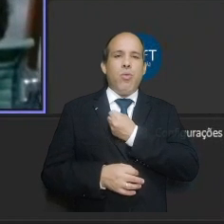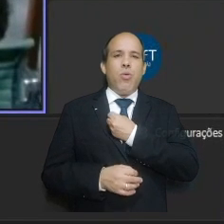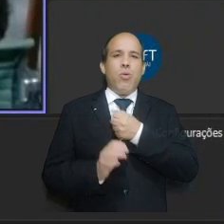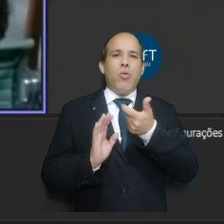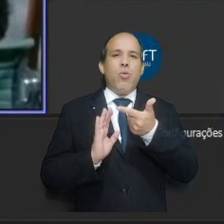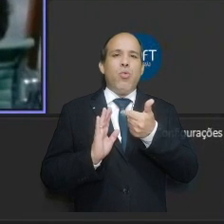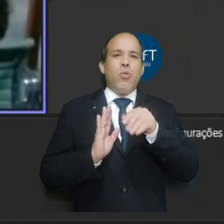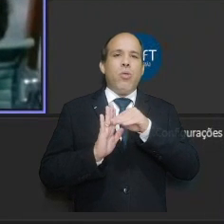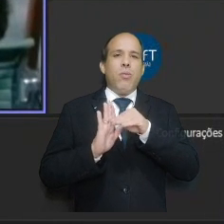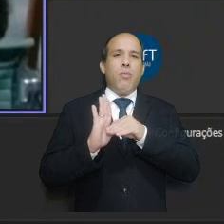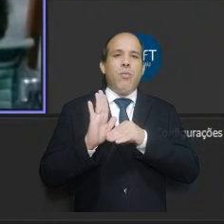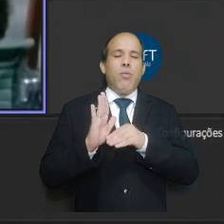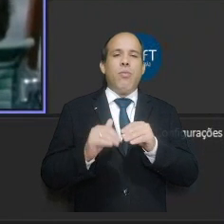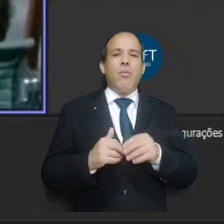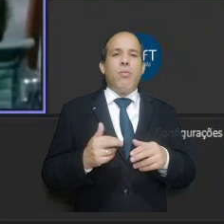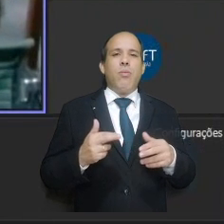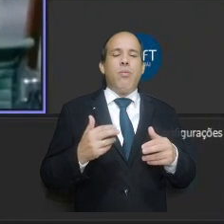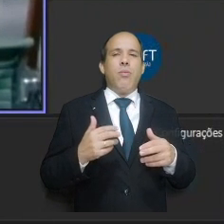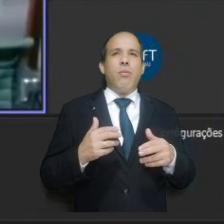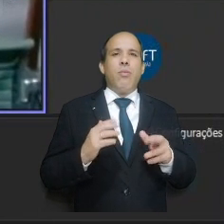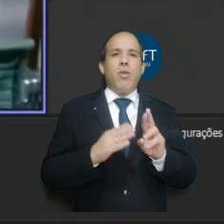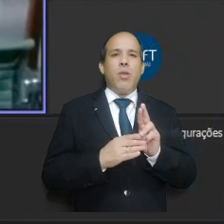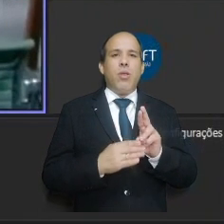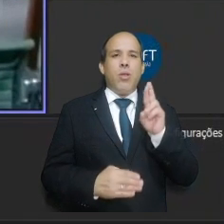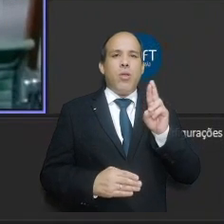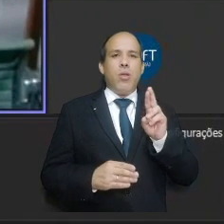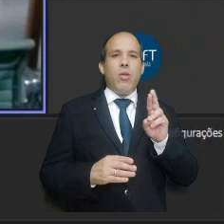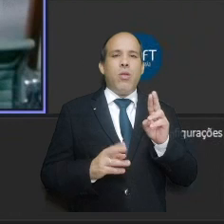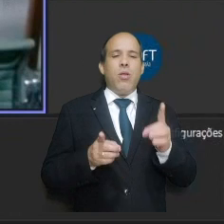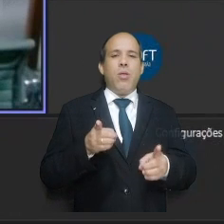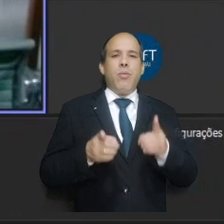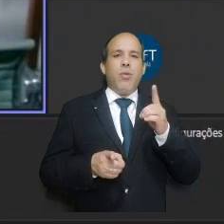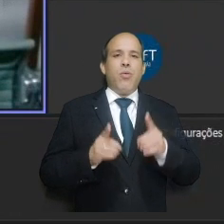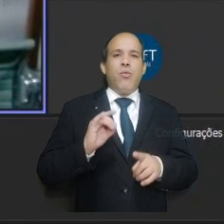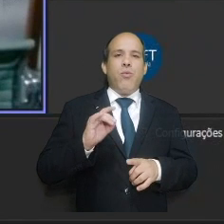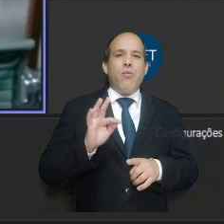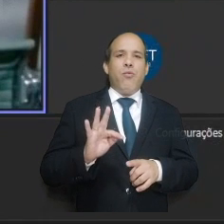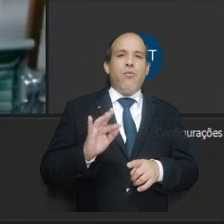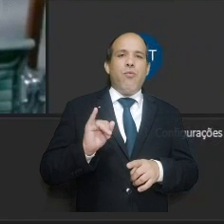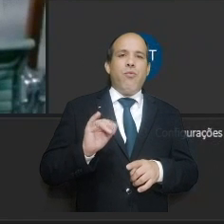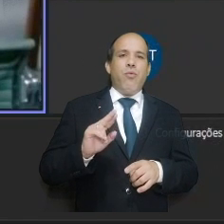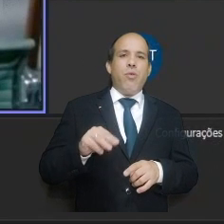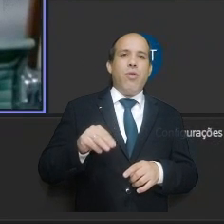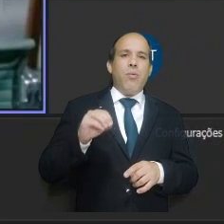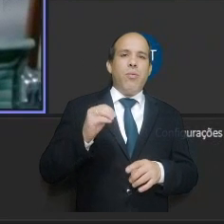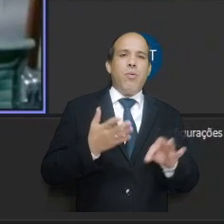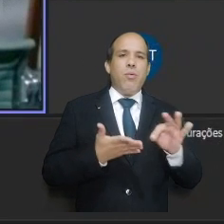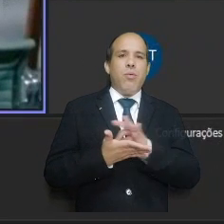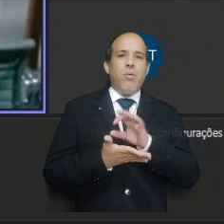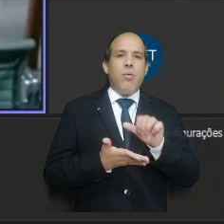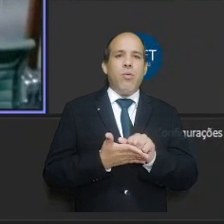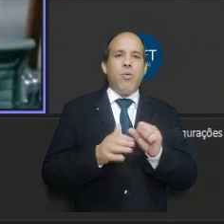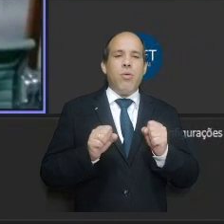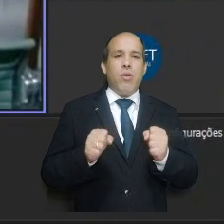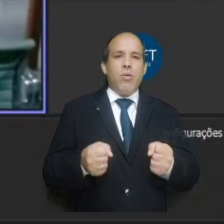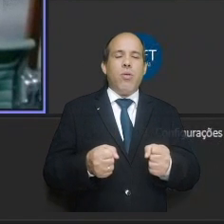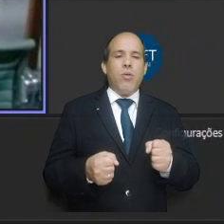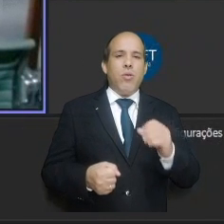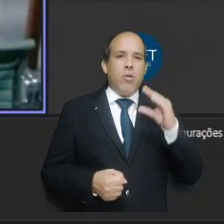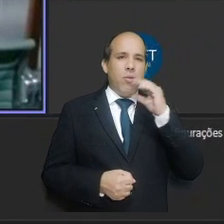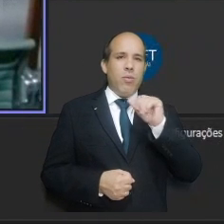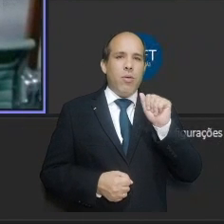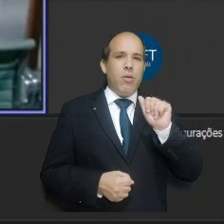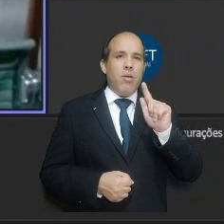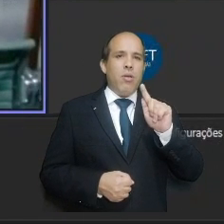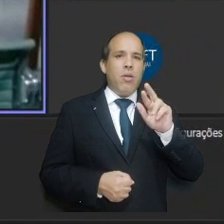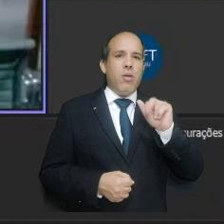Chama a julgamento o processo número 12 da pauta, relatoria do desembargador firmo, inscrito para sustentação oral